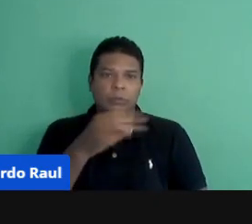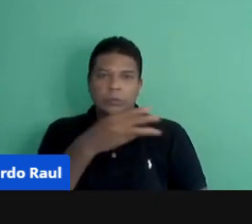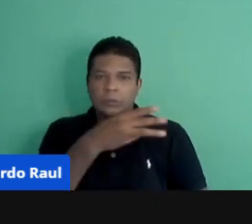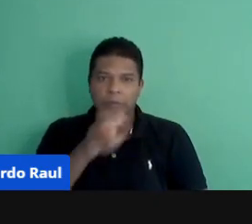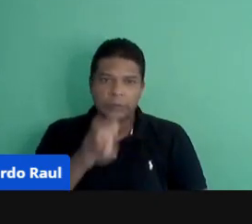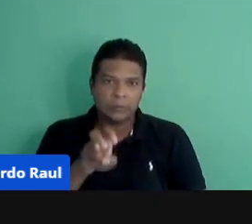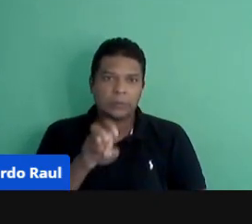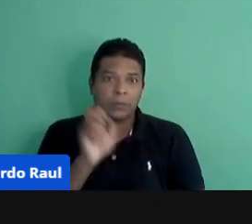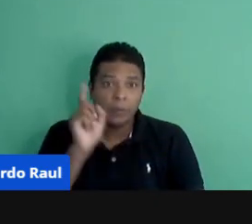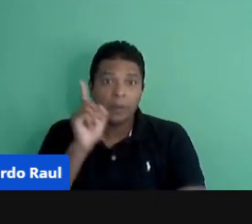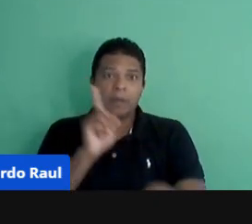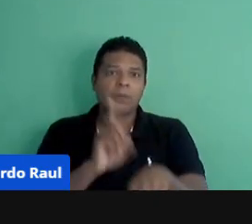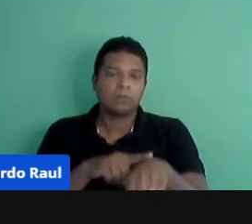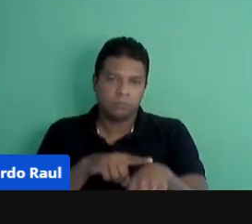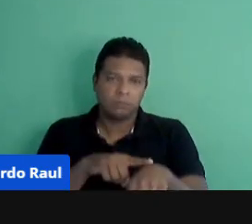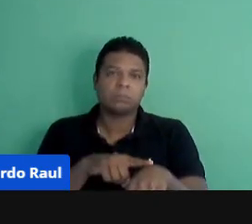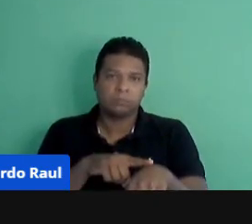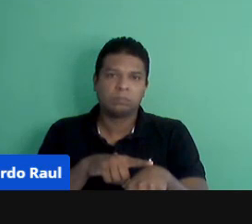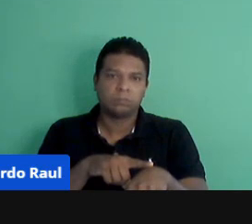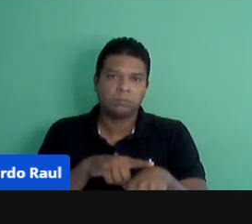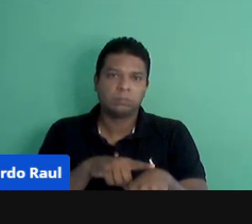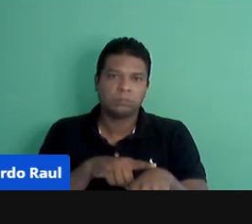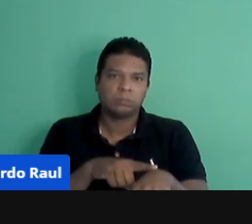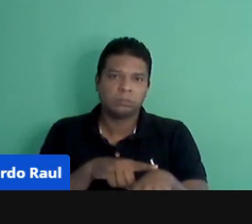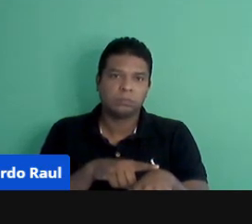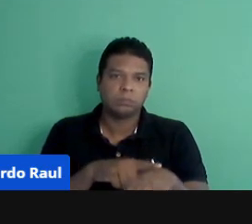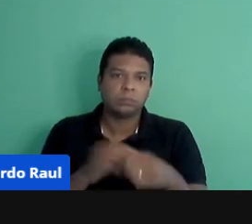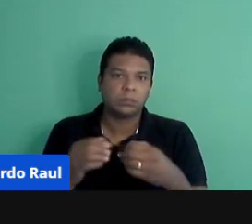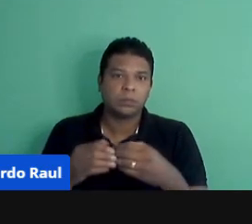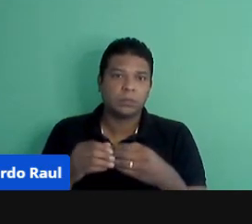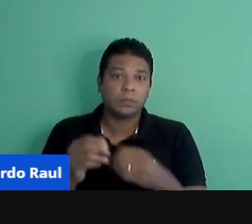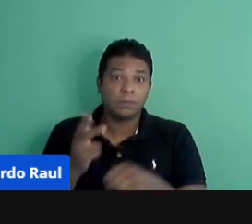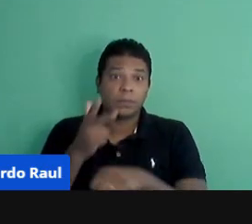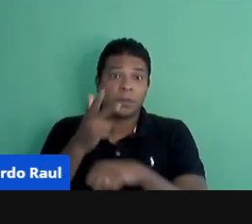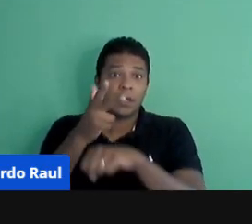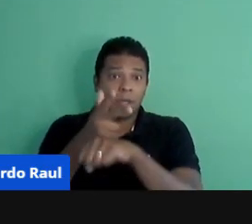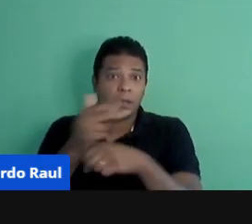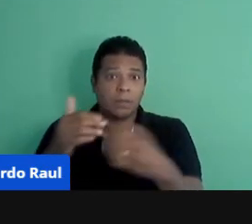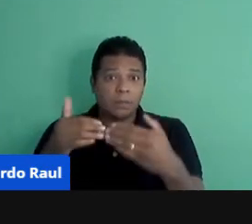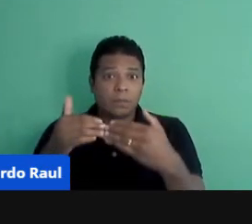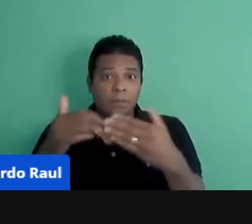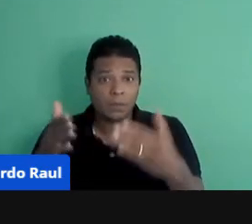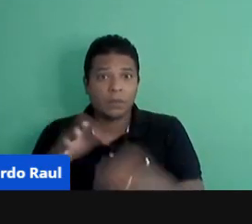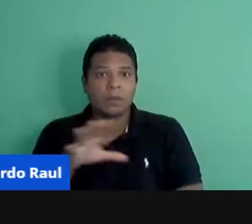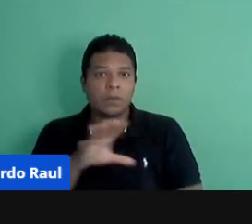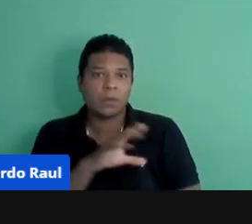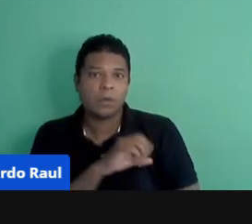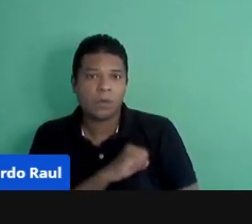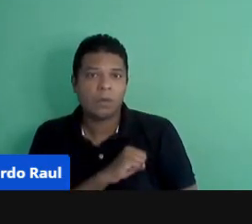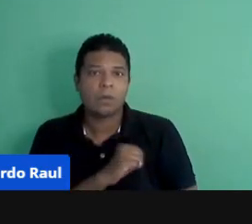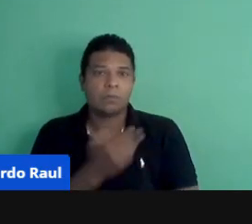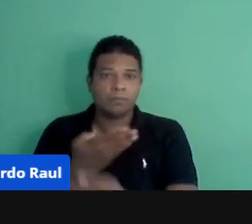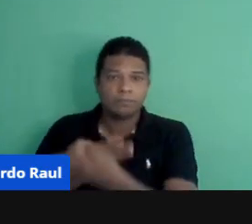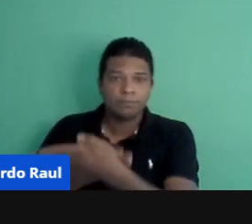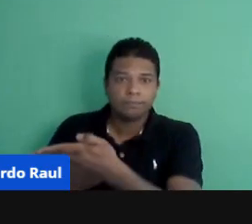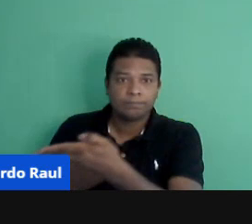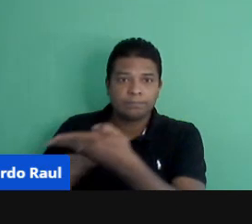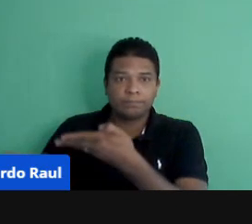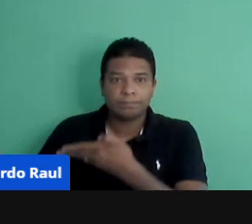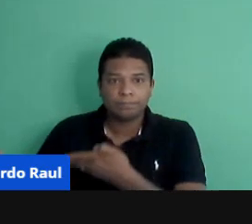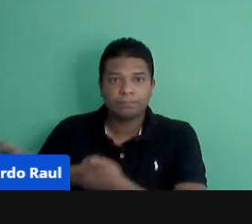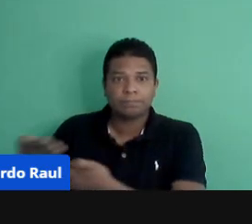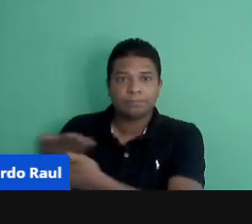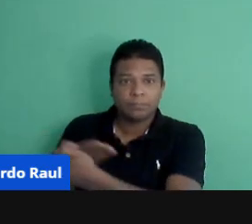está presente ali, muitos deles abrem as câmeras realmente, gostam dessa interação, já